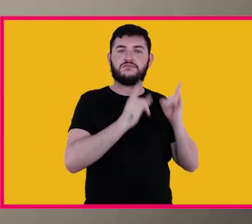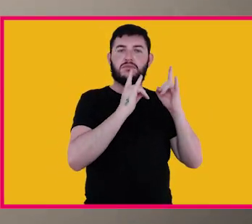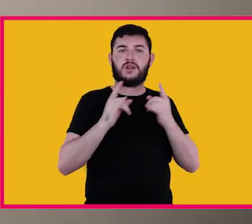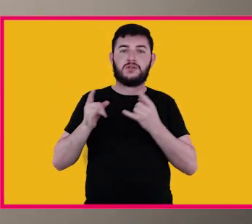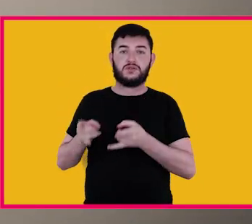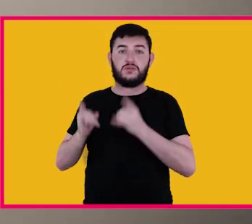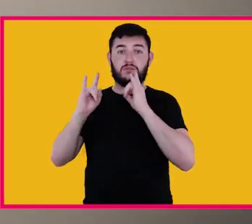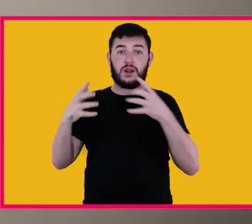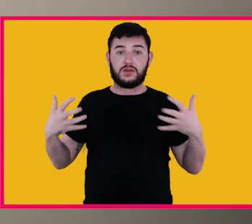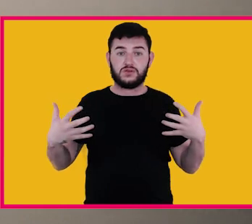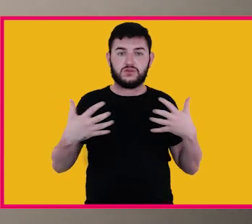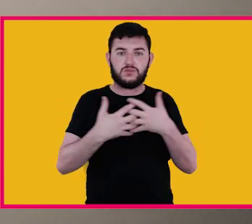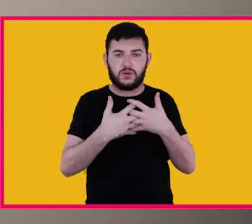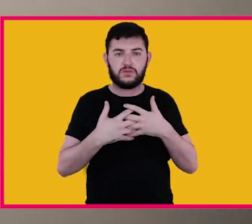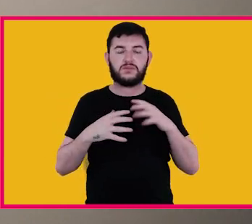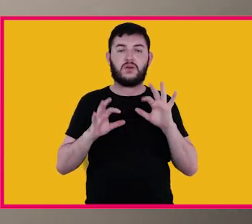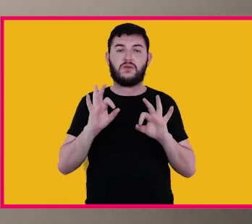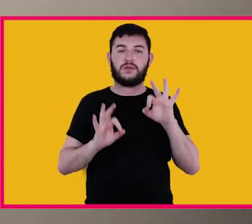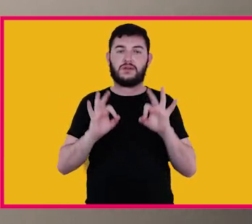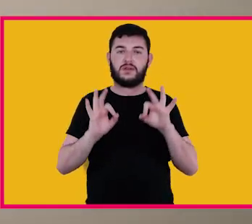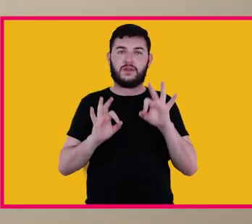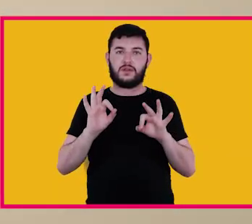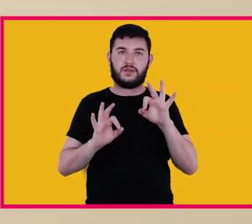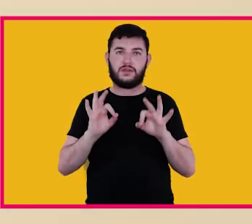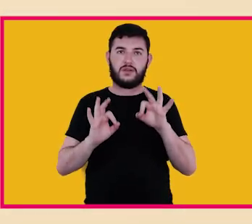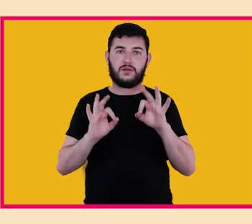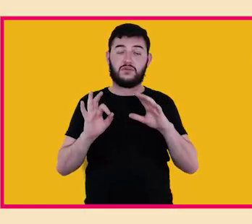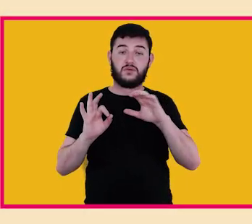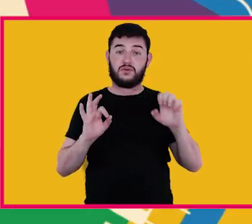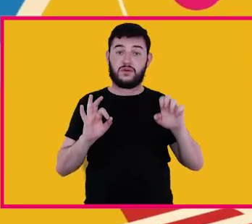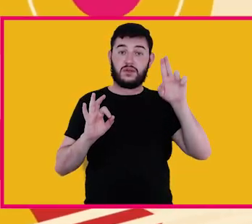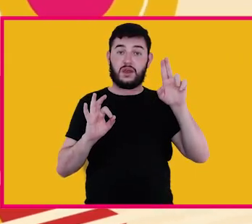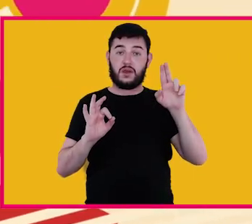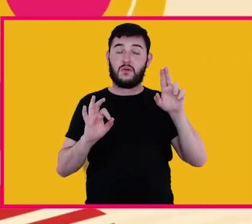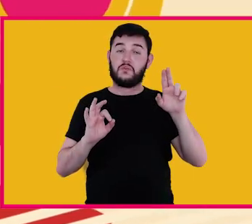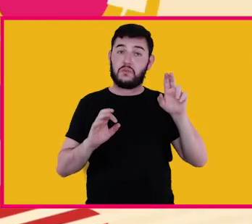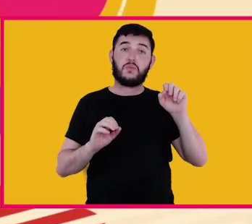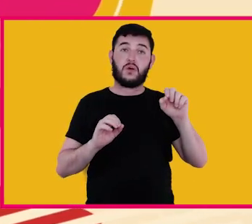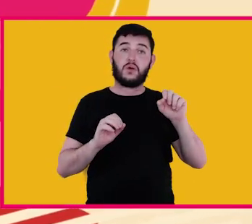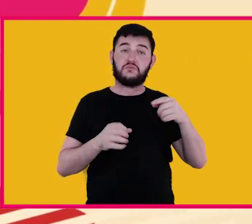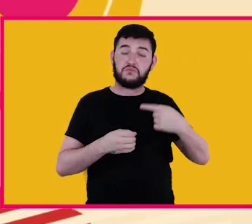da composição final proposta por cada comunidade.